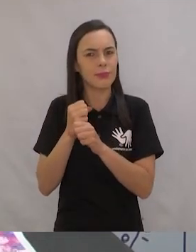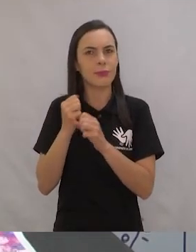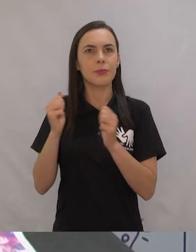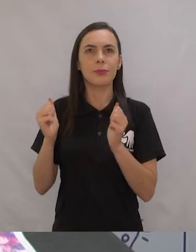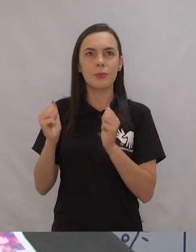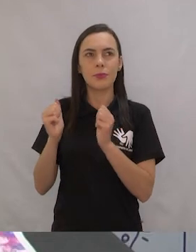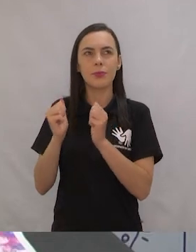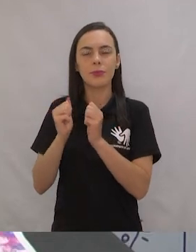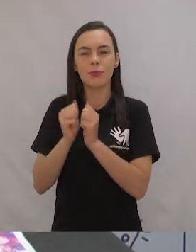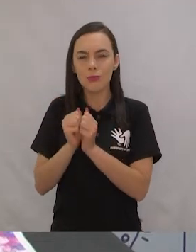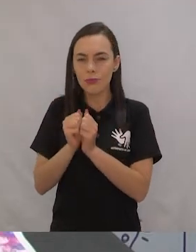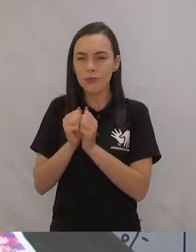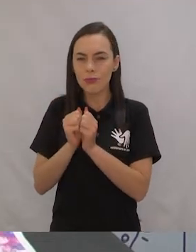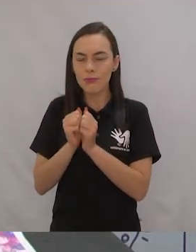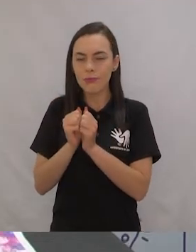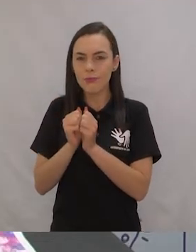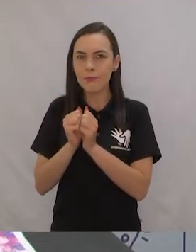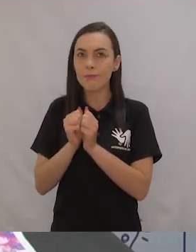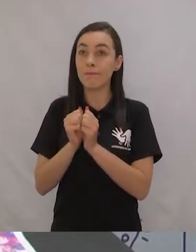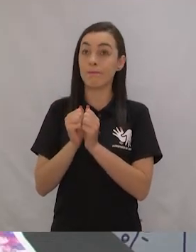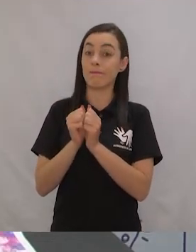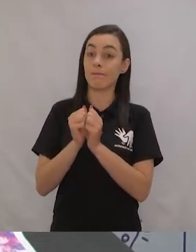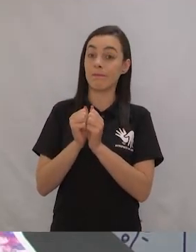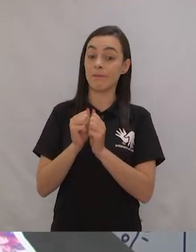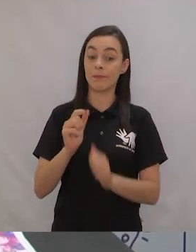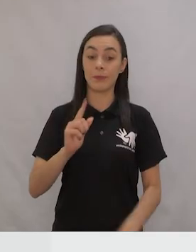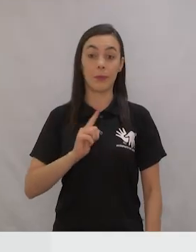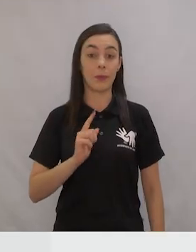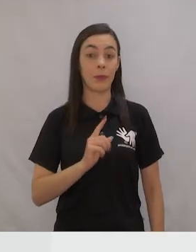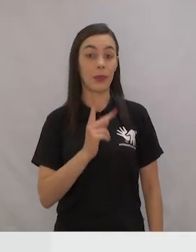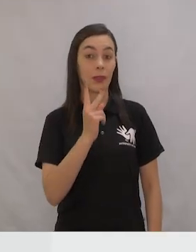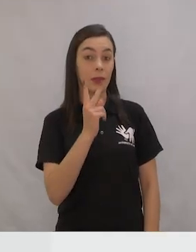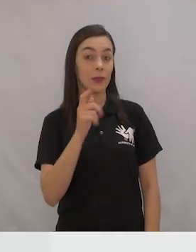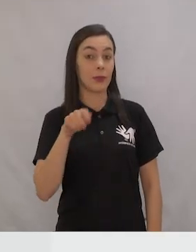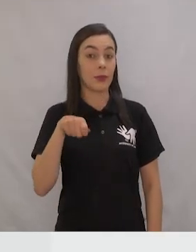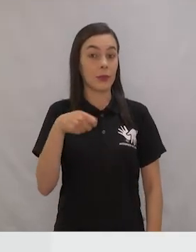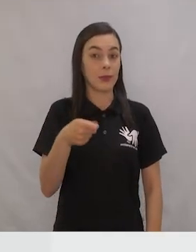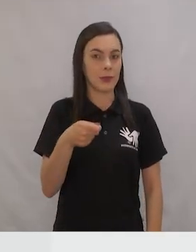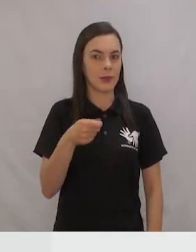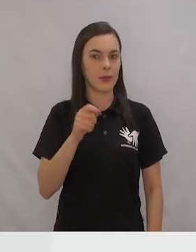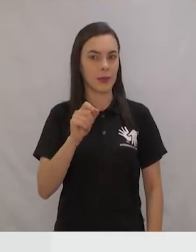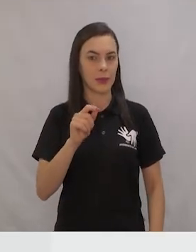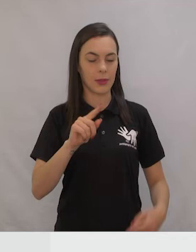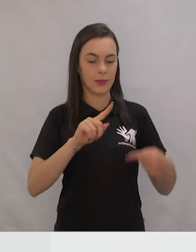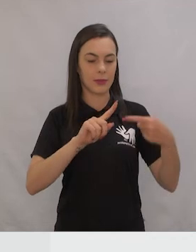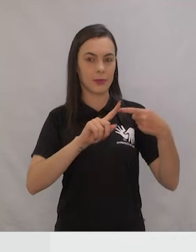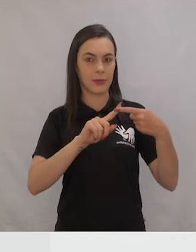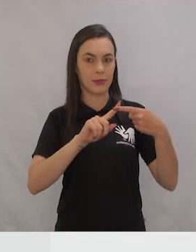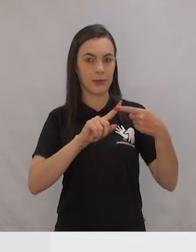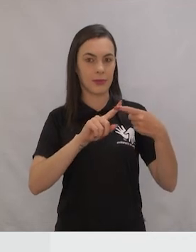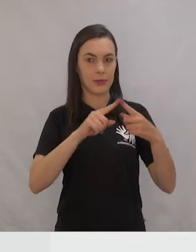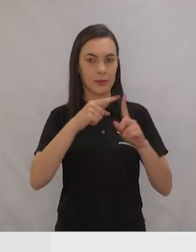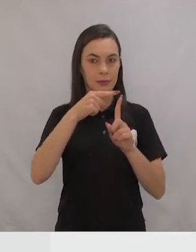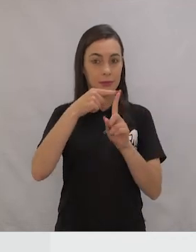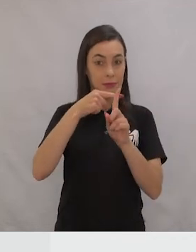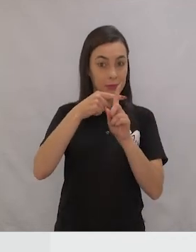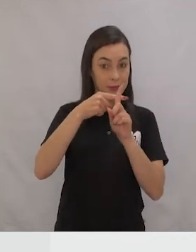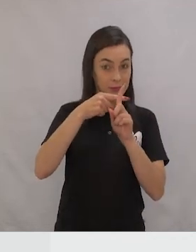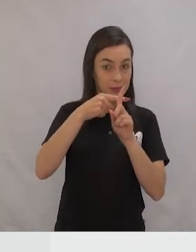acrescentar, juntar, eu tenho dois sinais aqui. É o sinal